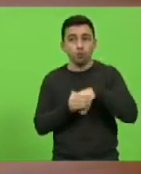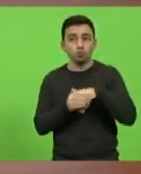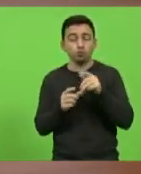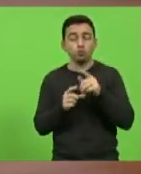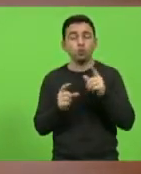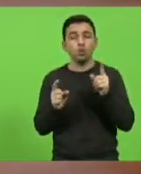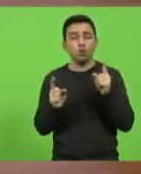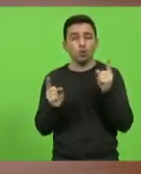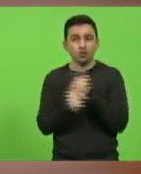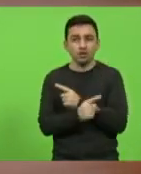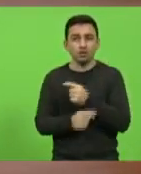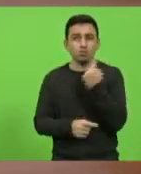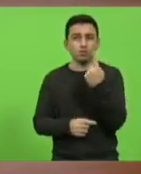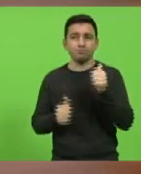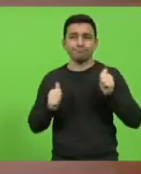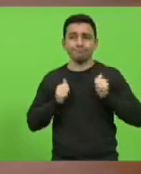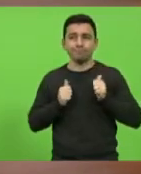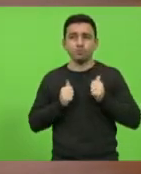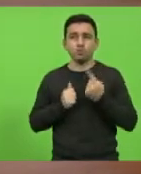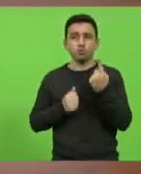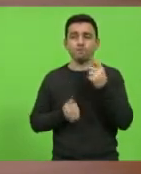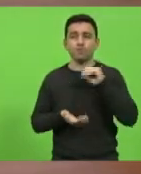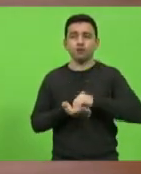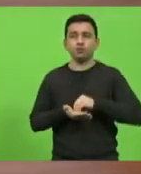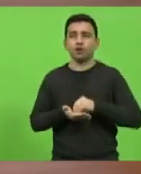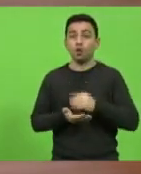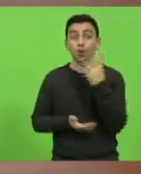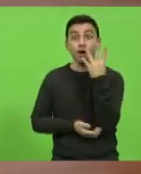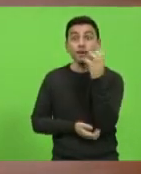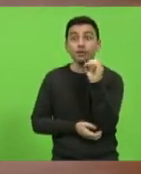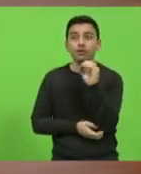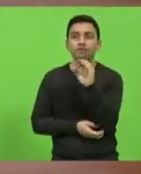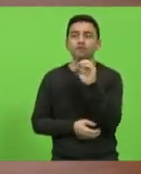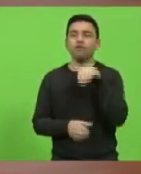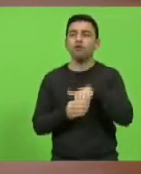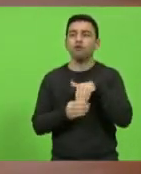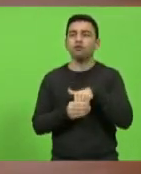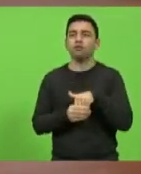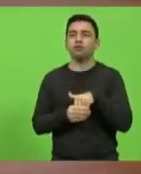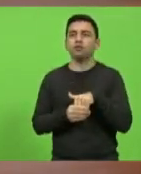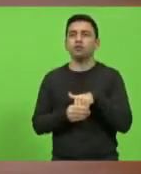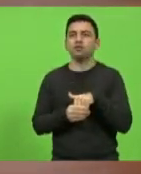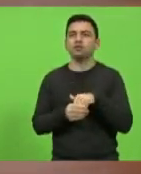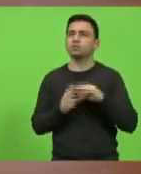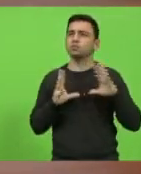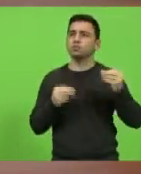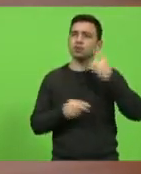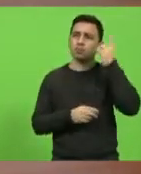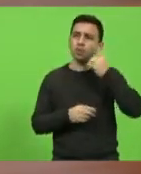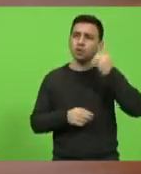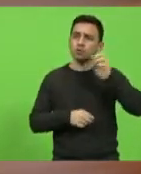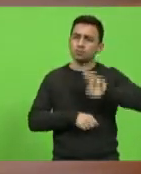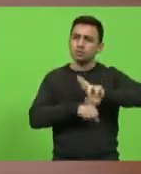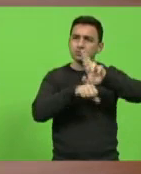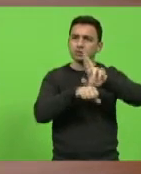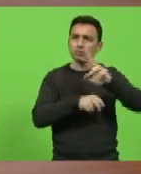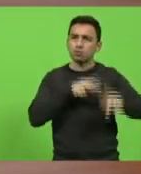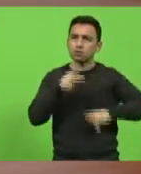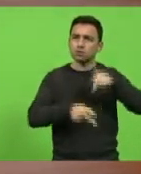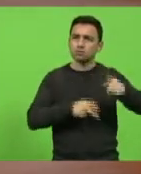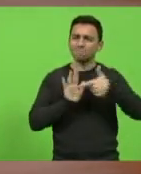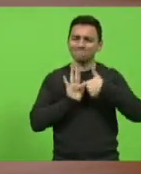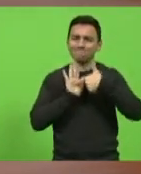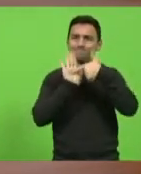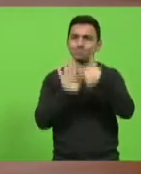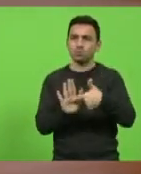uma abstenção e uma ausência, isso num total de 40 votos. Os deputados, legítimos representantes do povo, demonstraram